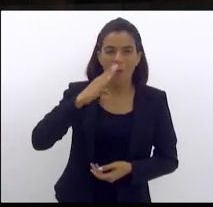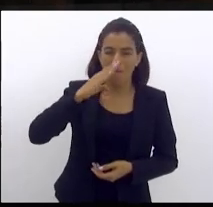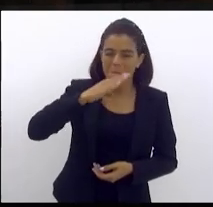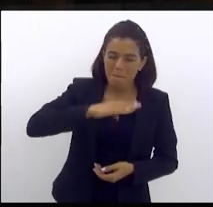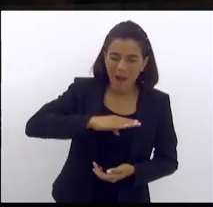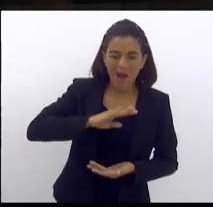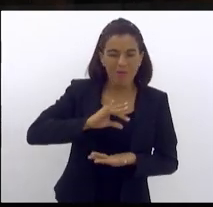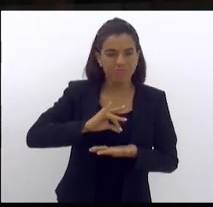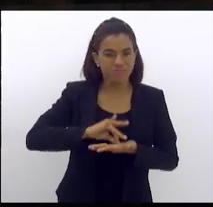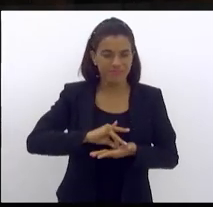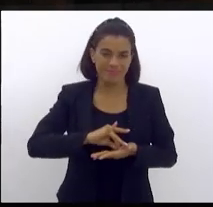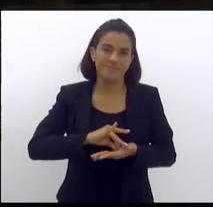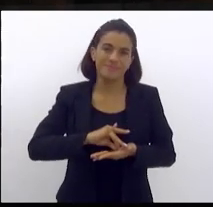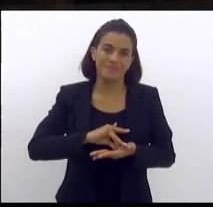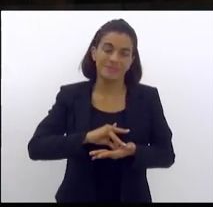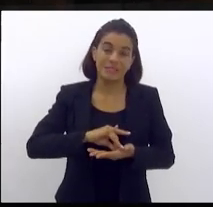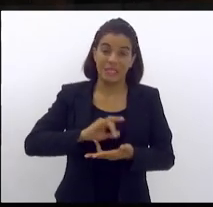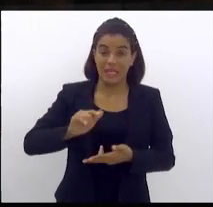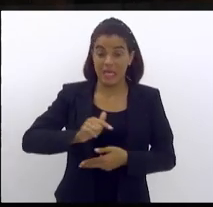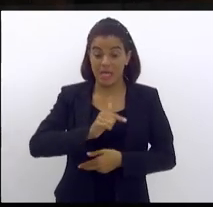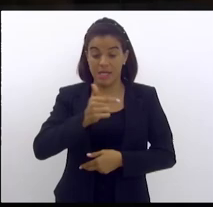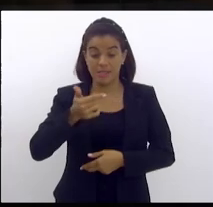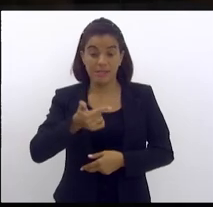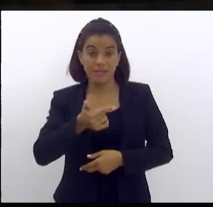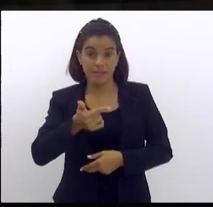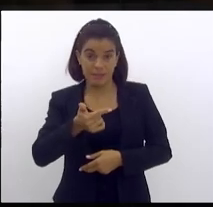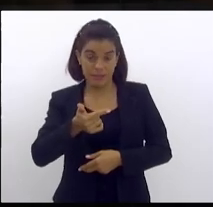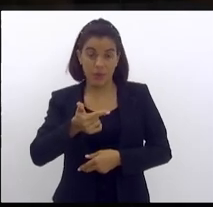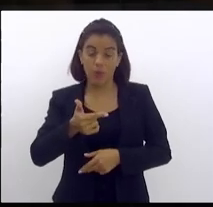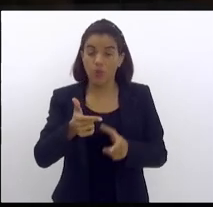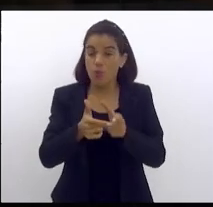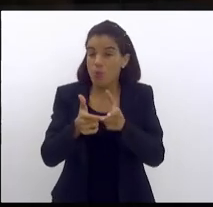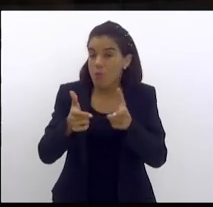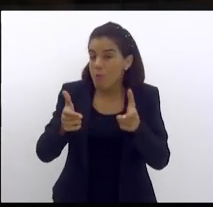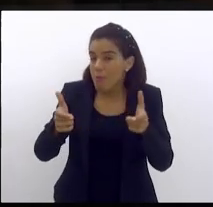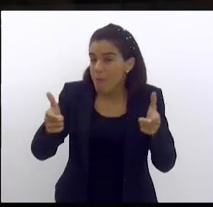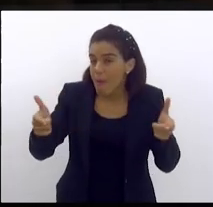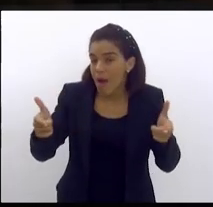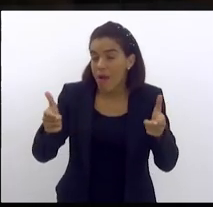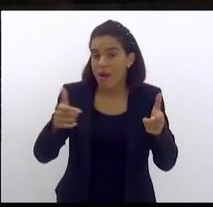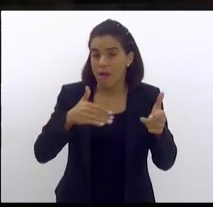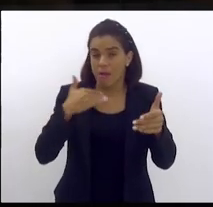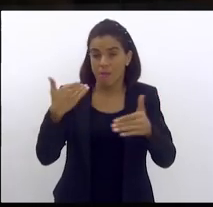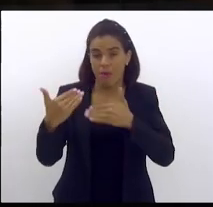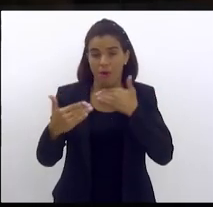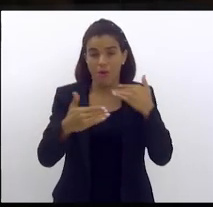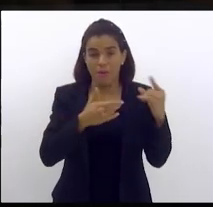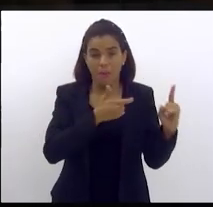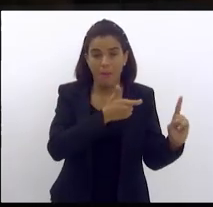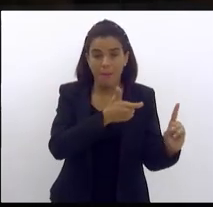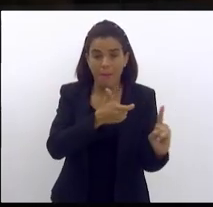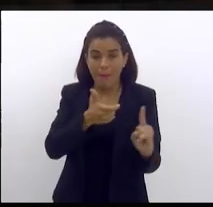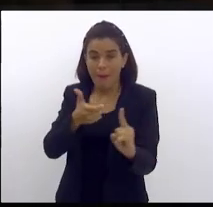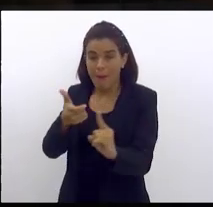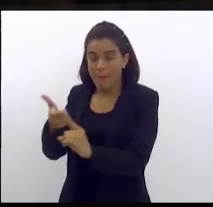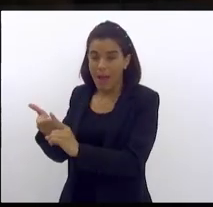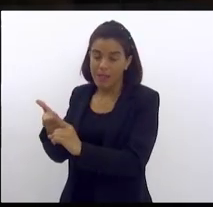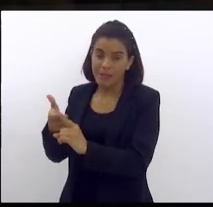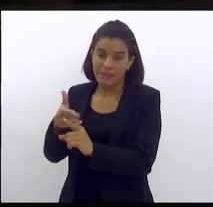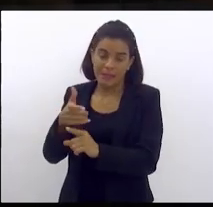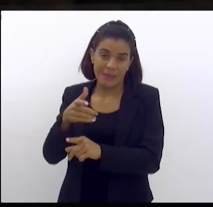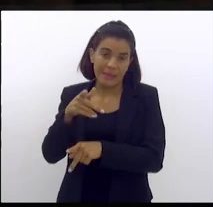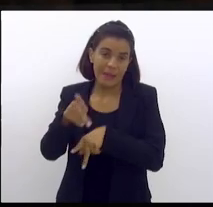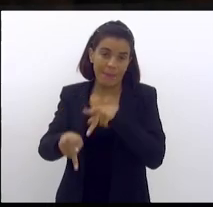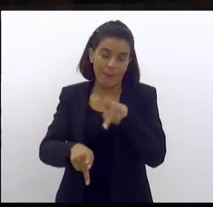foi talvez a segunda o segundo maior atentado contra o povo judeu depois